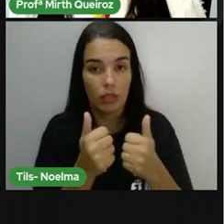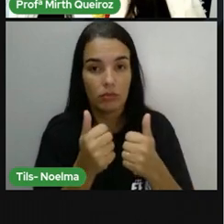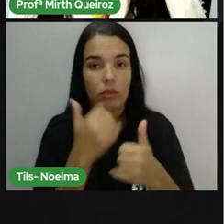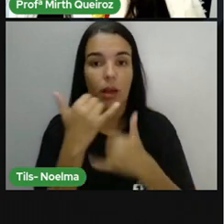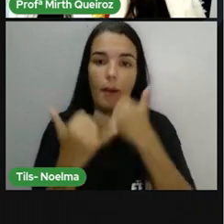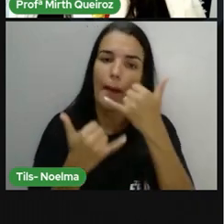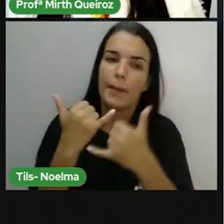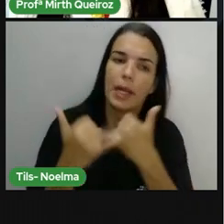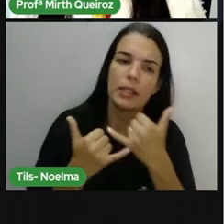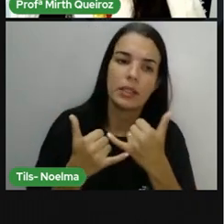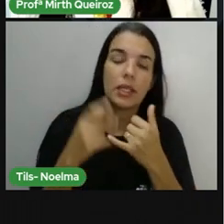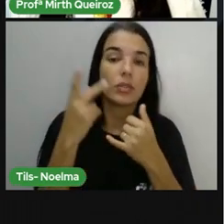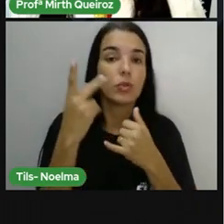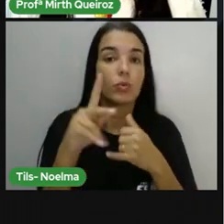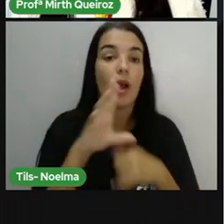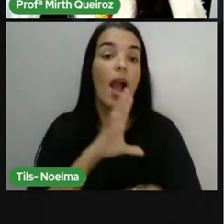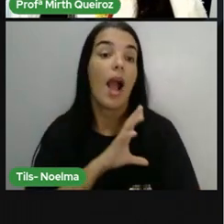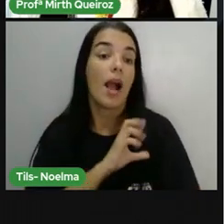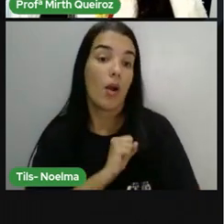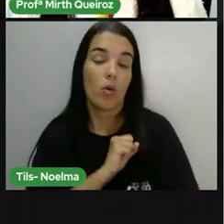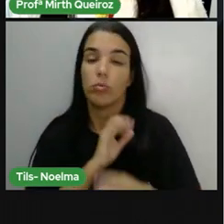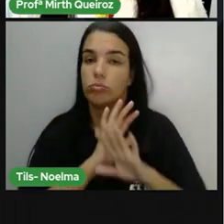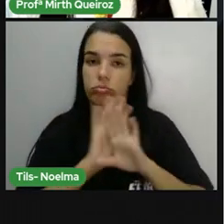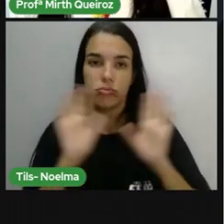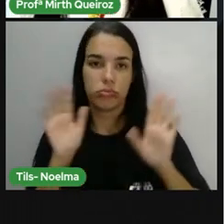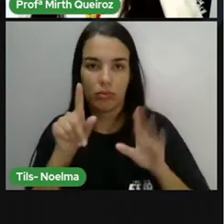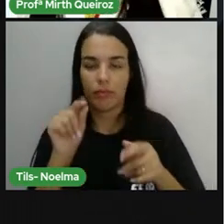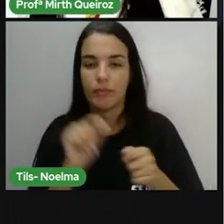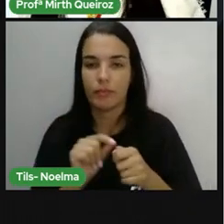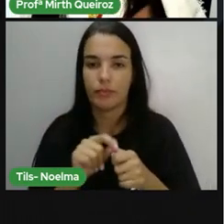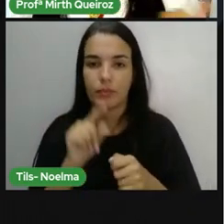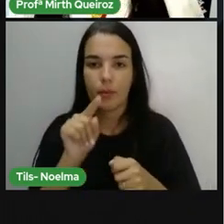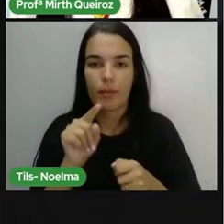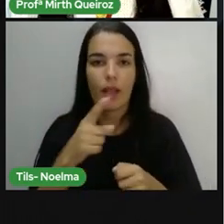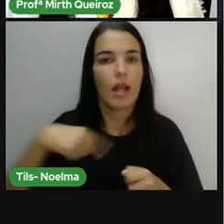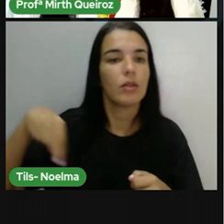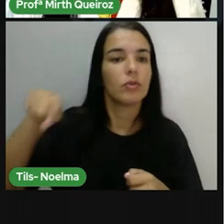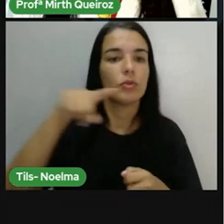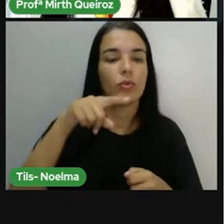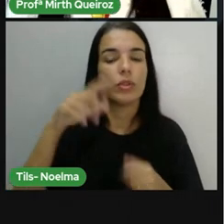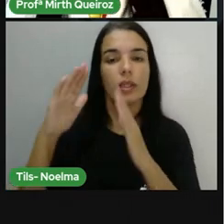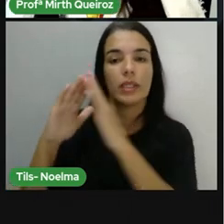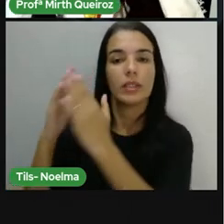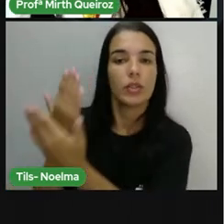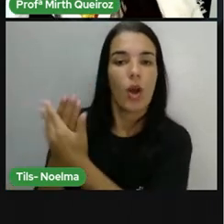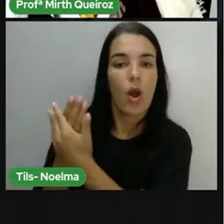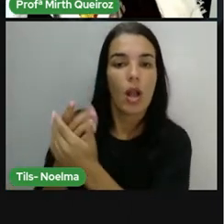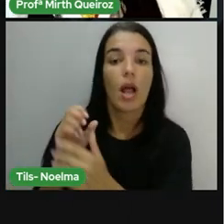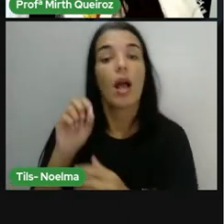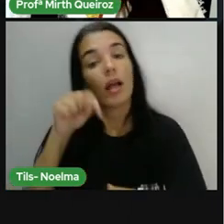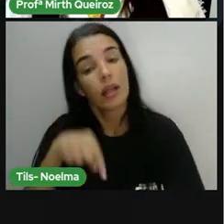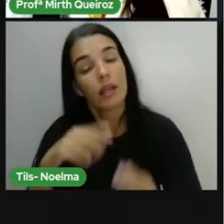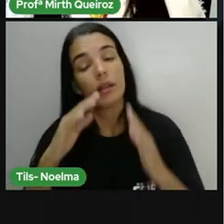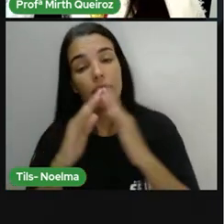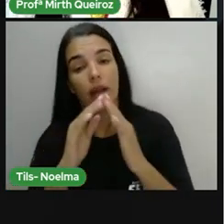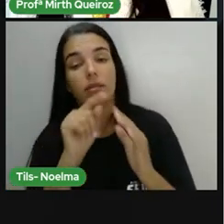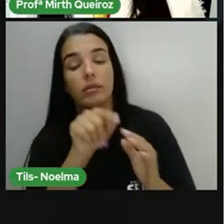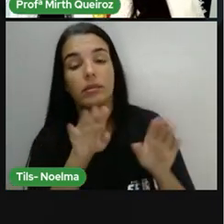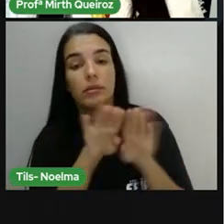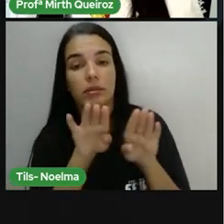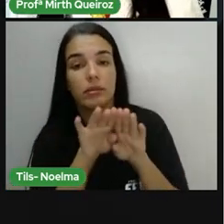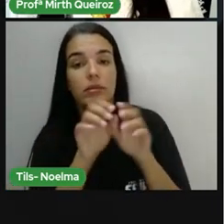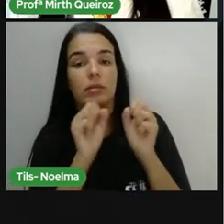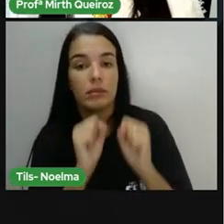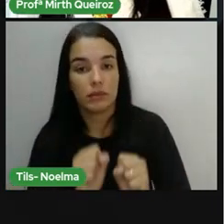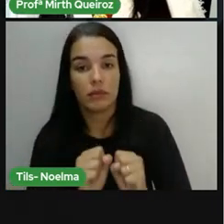ou uma música que vocês gostem de fazer. Tanto que vocês gostavam na escola, quanto também gostam